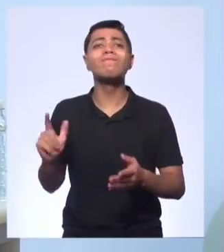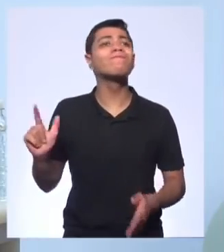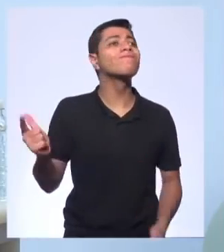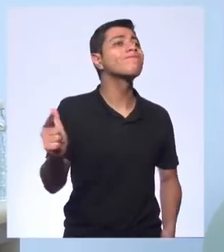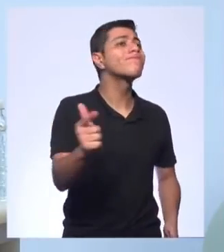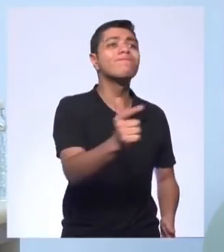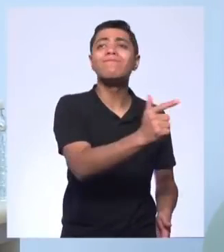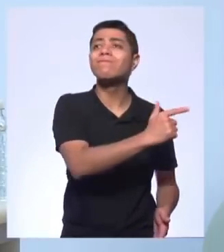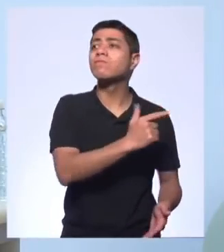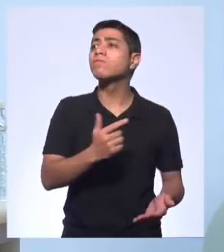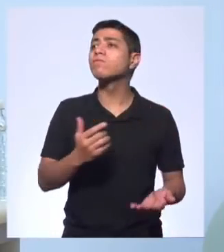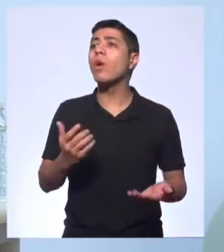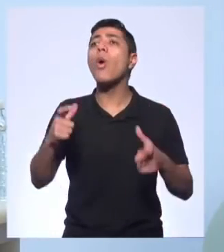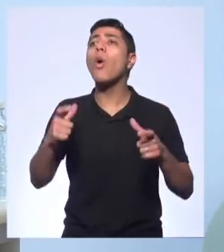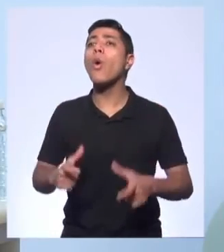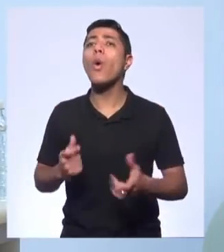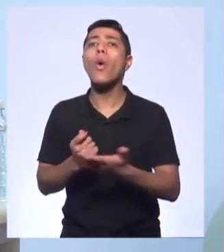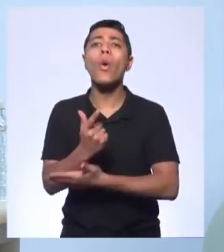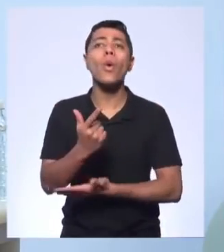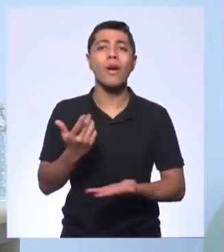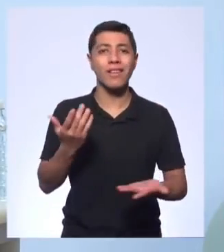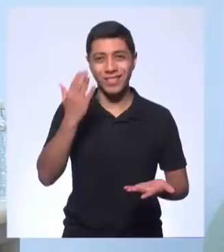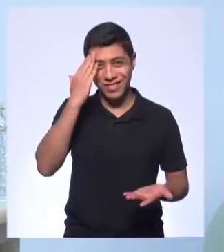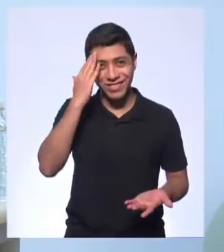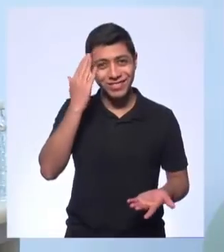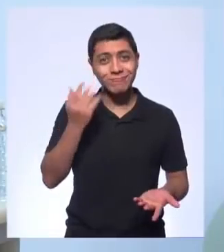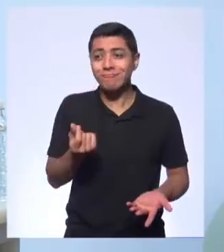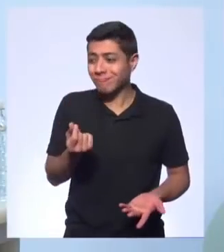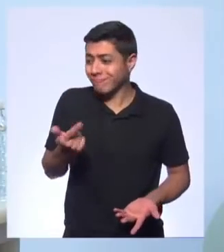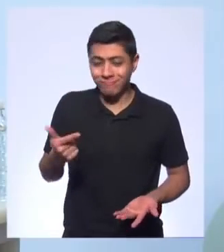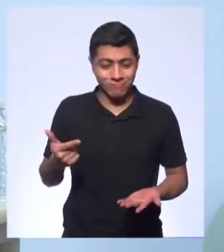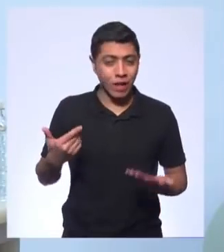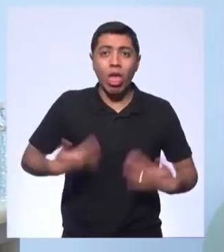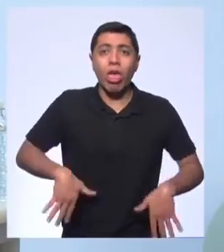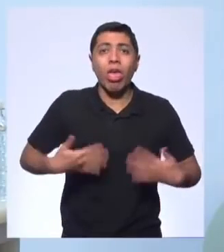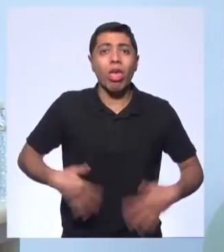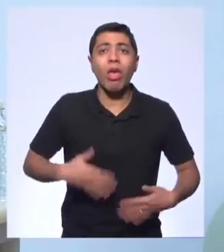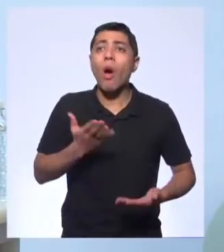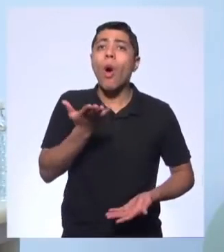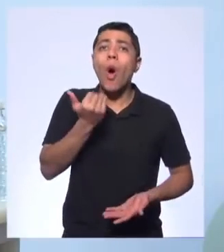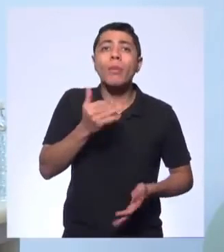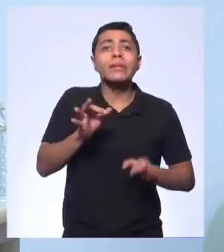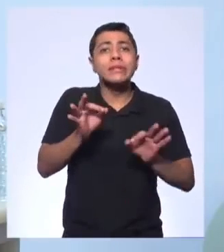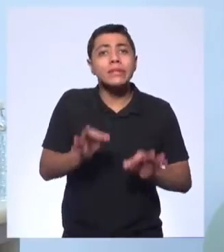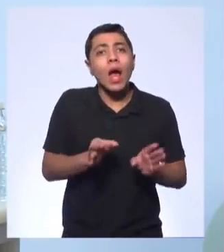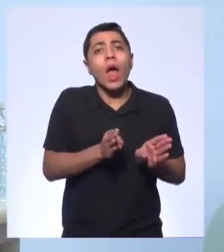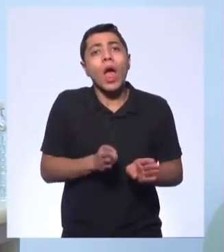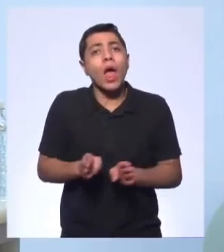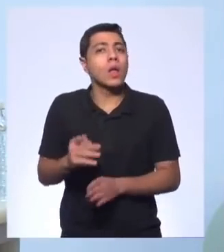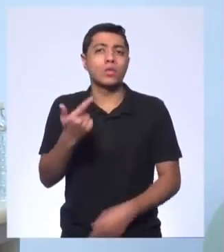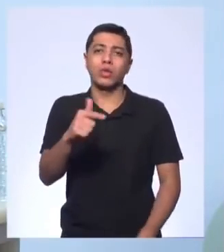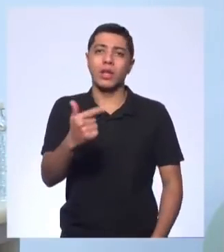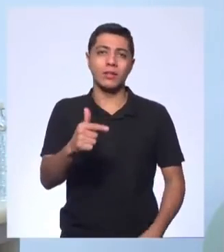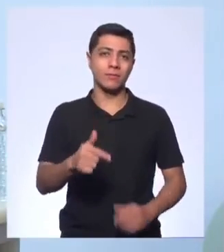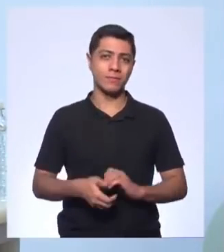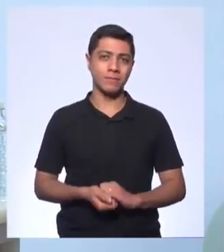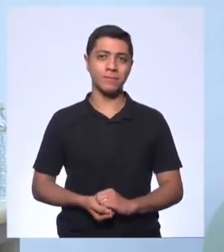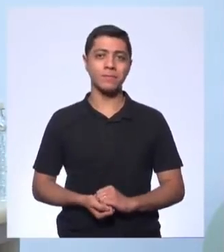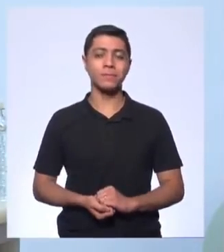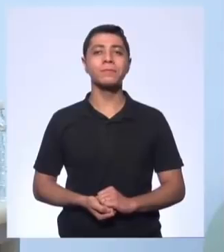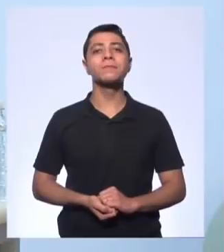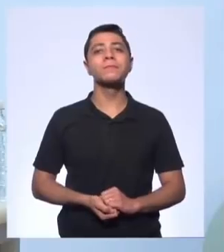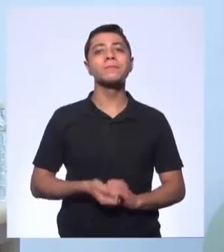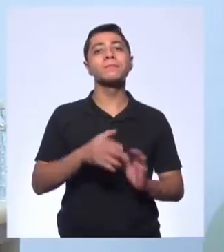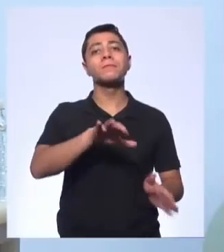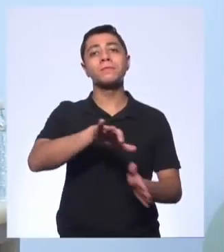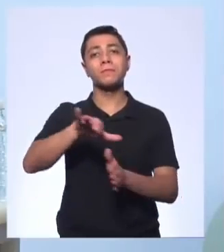conseguir se alimentar de forma adequada. Tá? Então, está relacionado a essas questões nutricionais aí. E aí a gente ainda tem